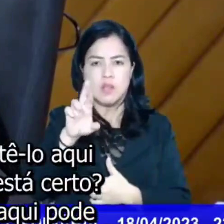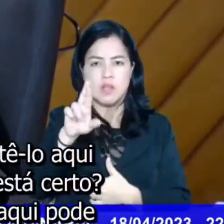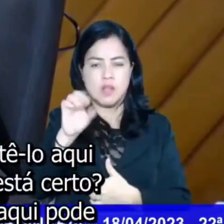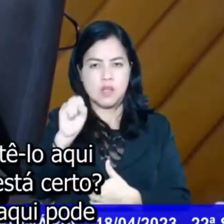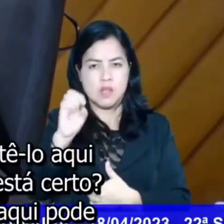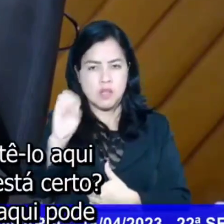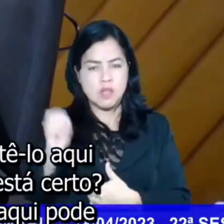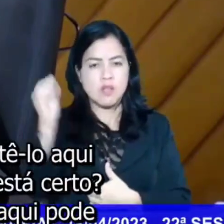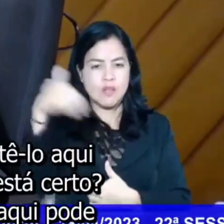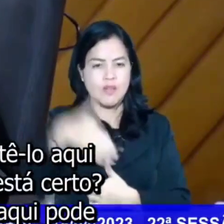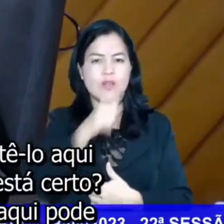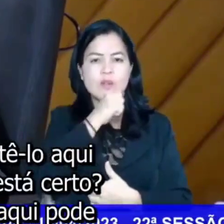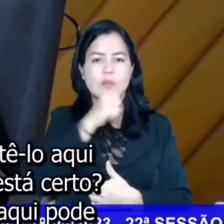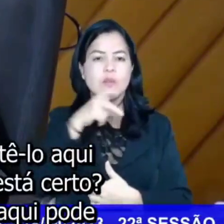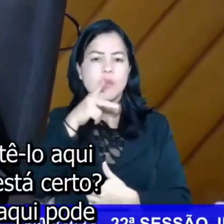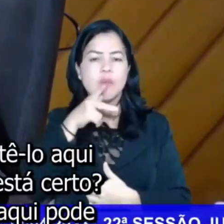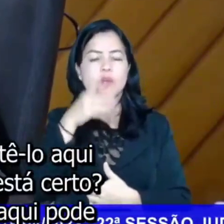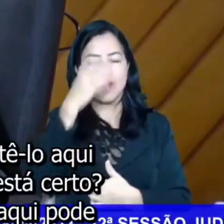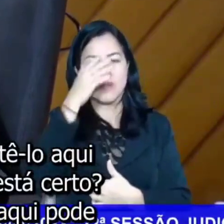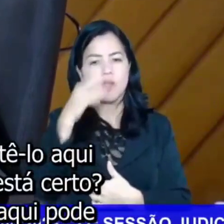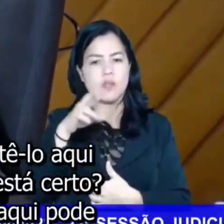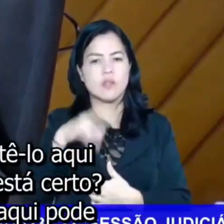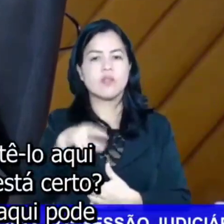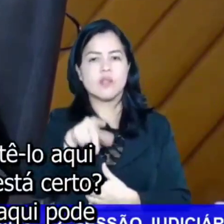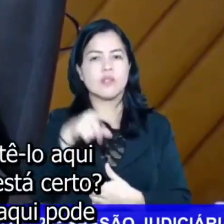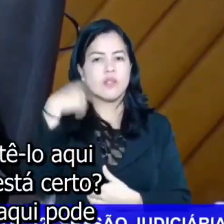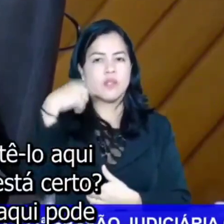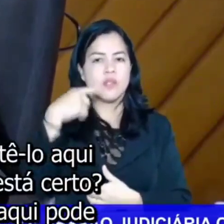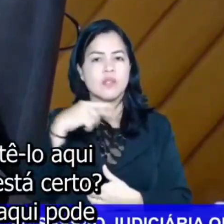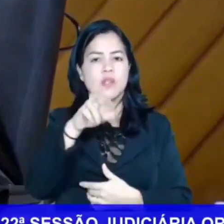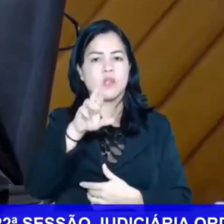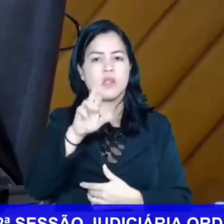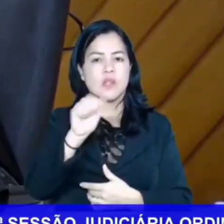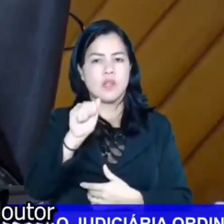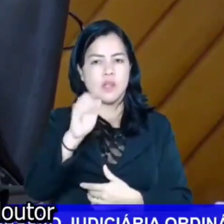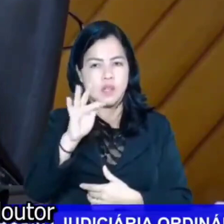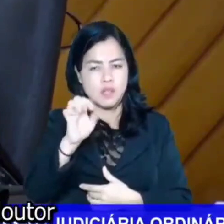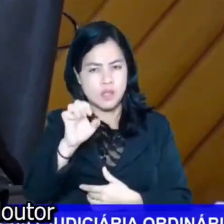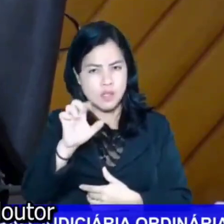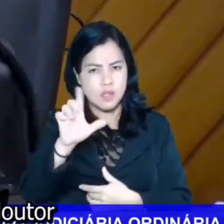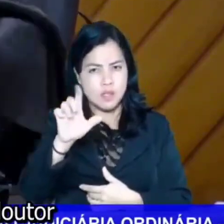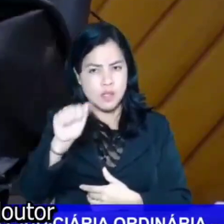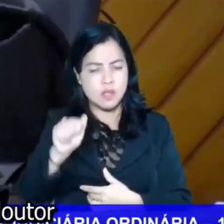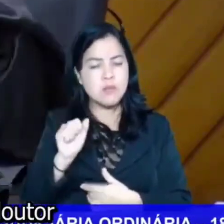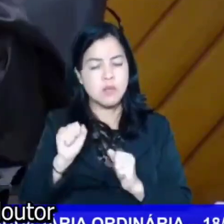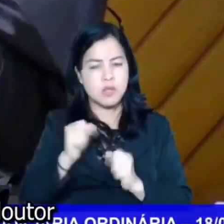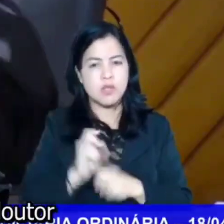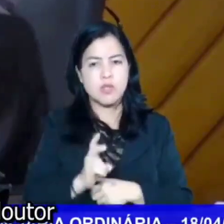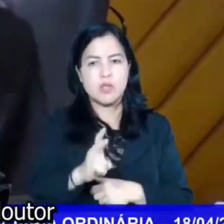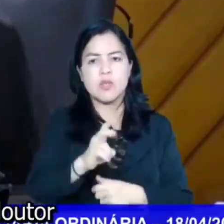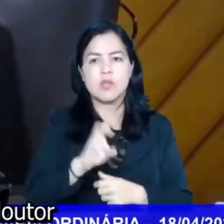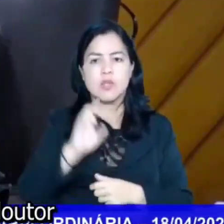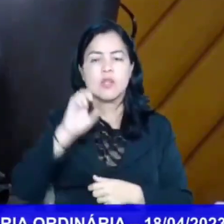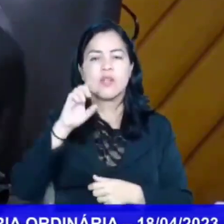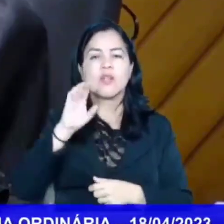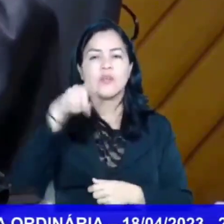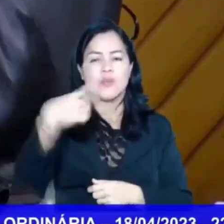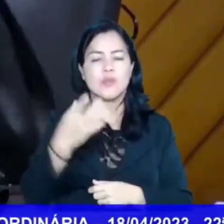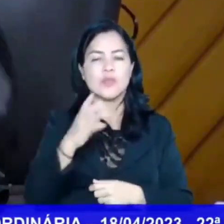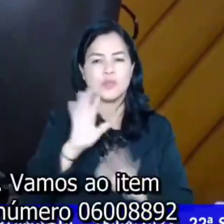no Amapá. Doutora Rafaela também. É certo, doutora Rafaela, se quiser continuar conosco aqui, pode. Doutor Sanderson, até para uma próxima, então,